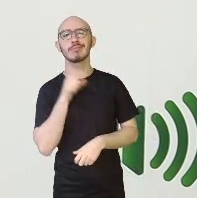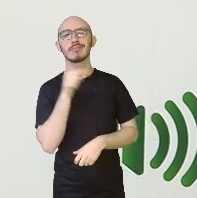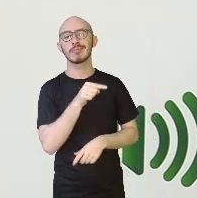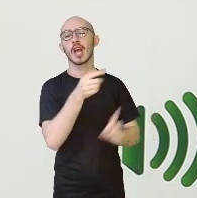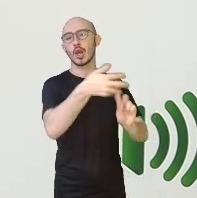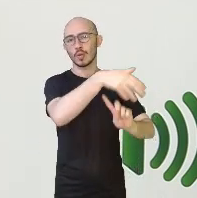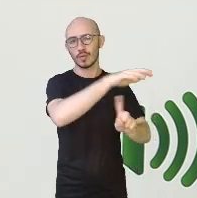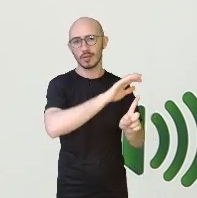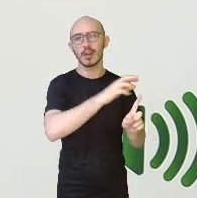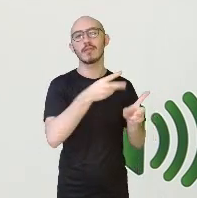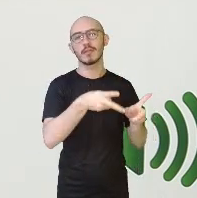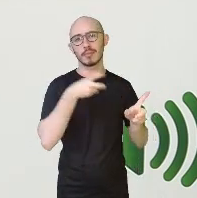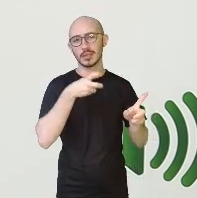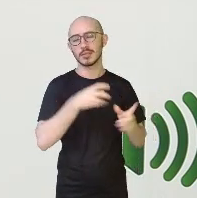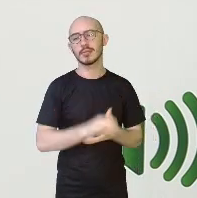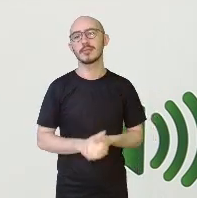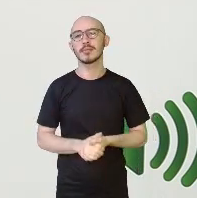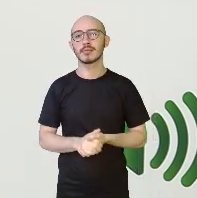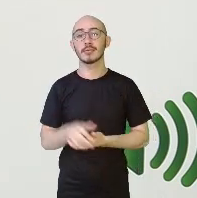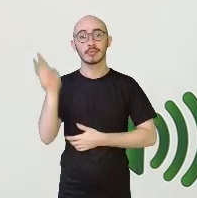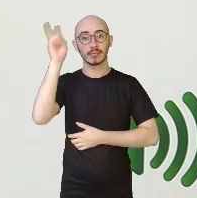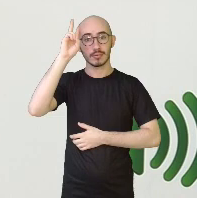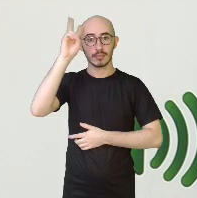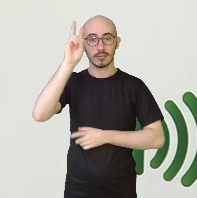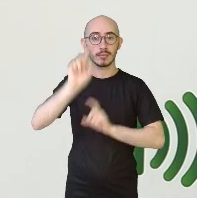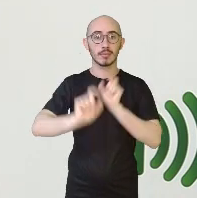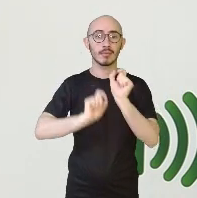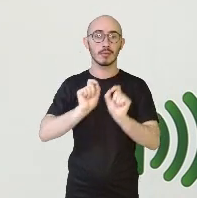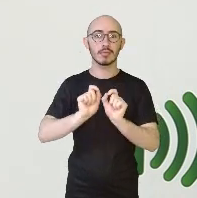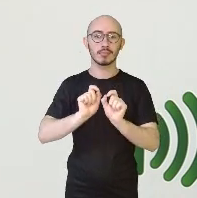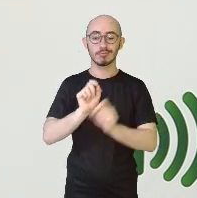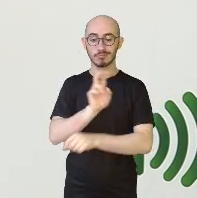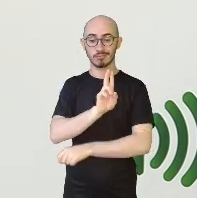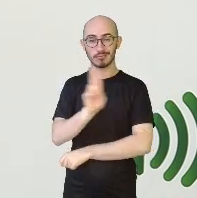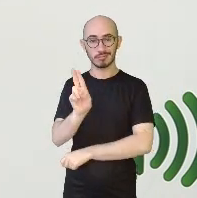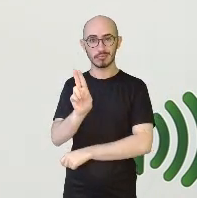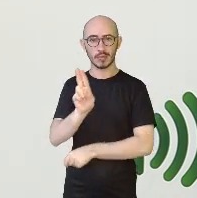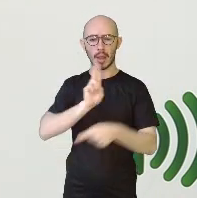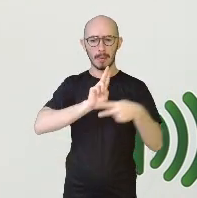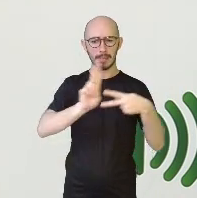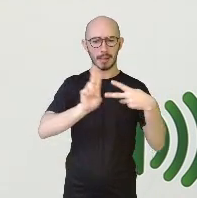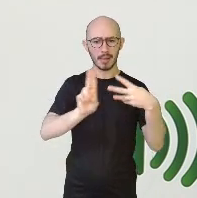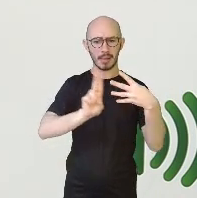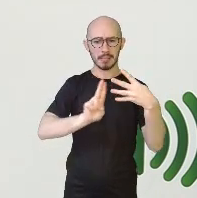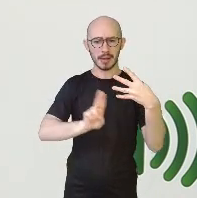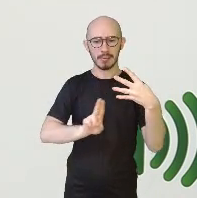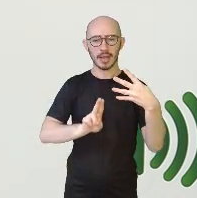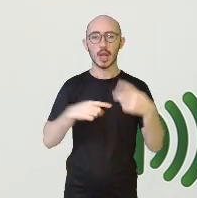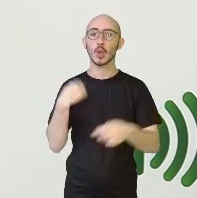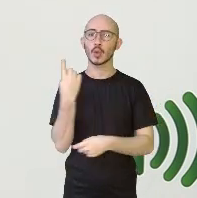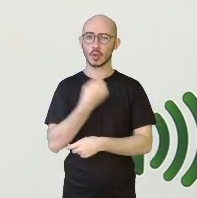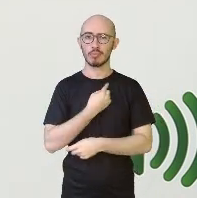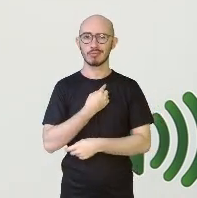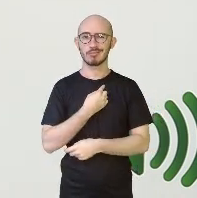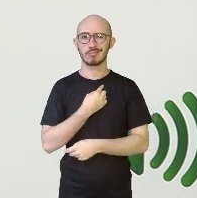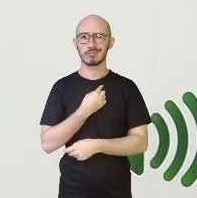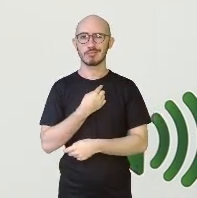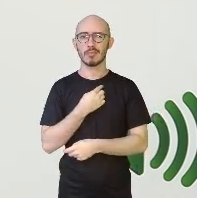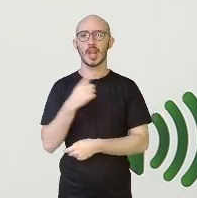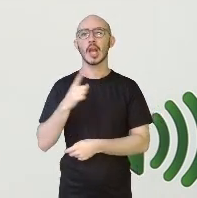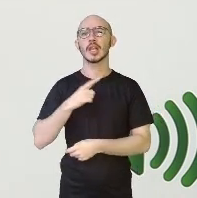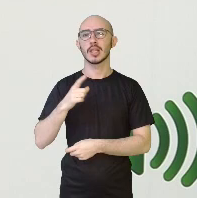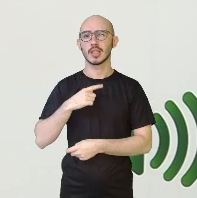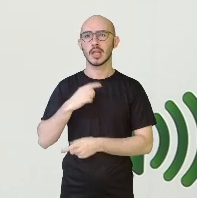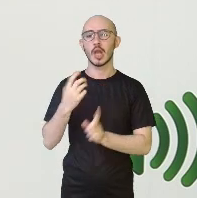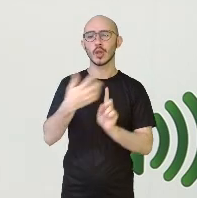passos do frevo. Lembrar também que os nomes, os próprios nomes que a gente coloca lá nos passos do frevo, a gente tem o